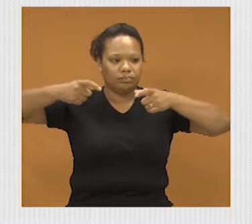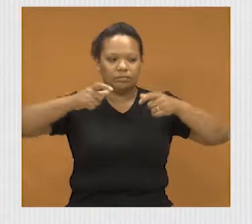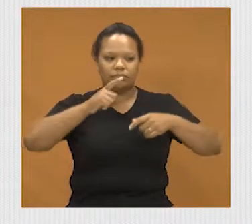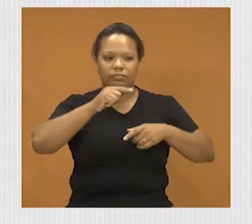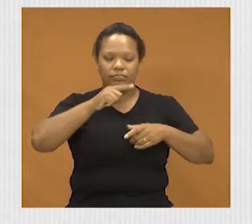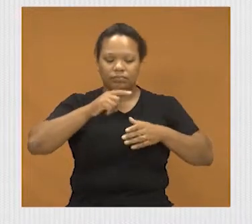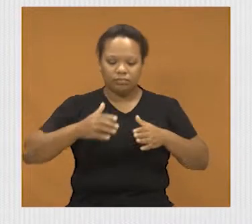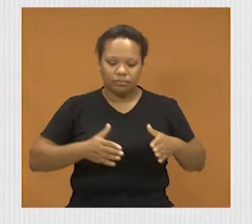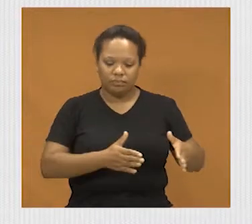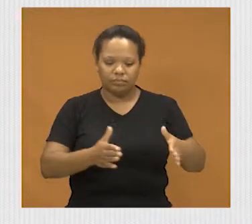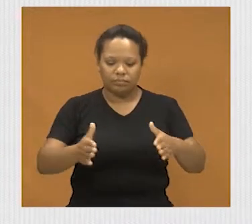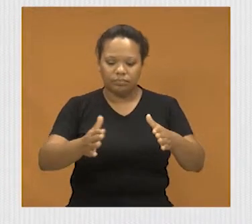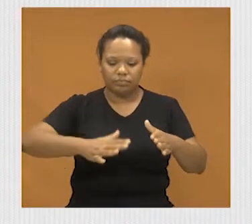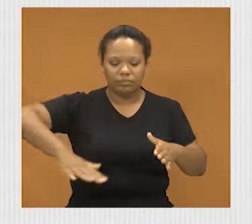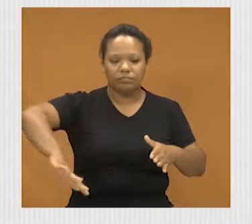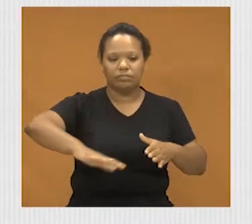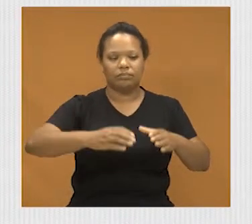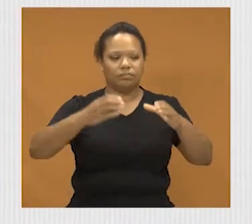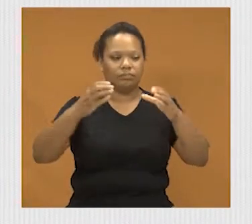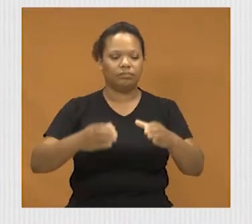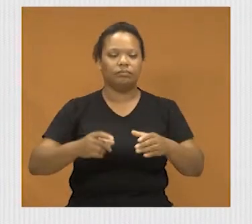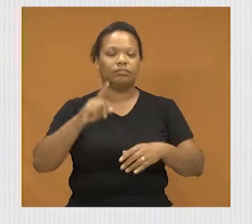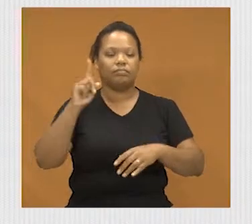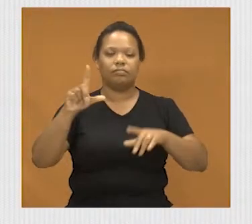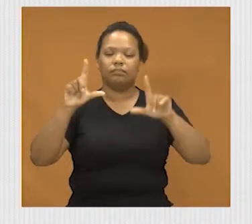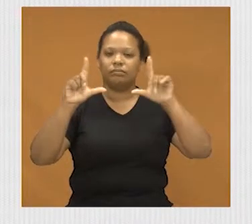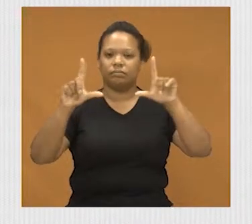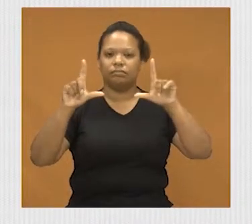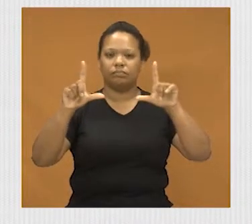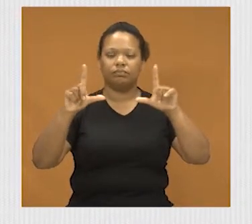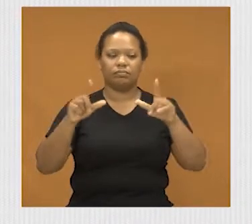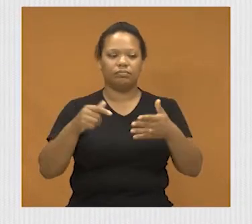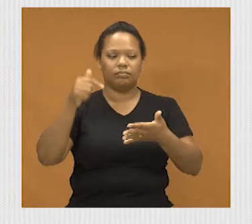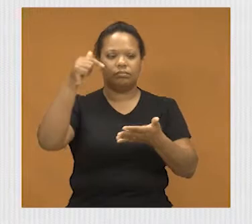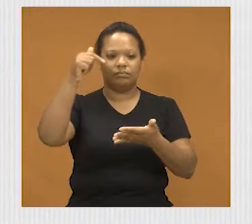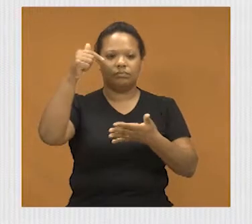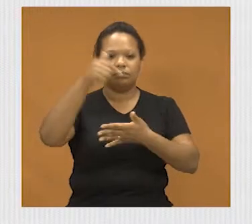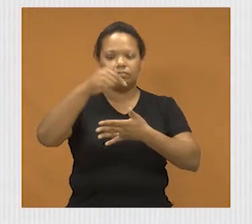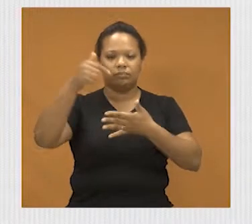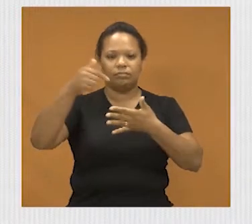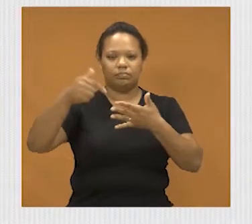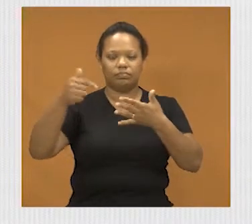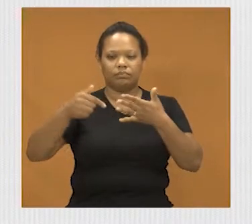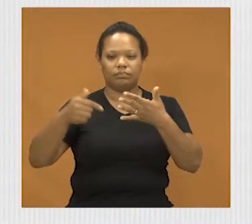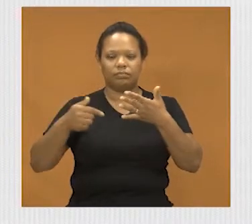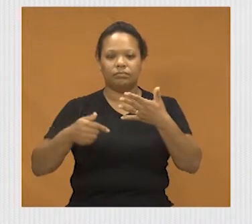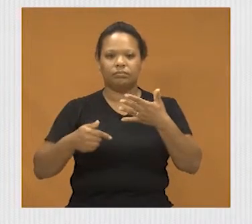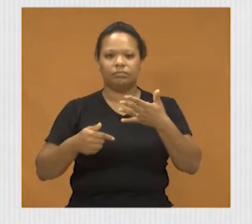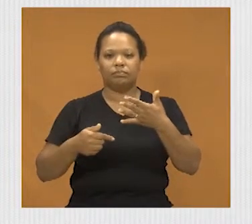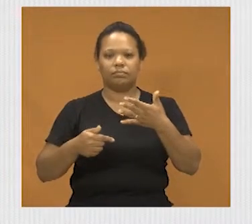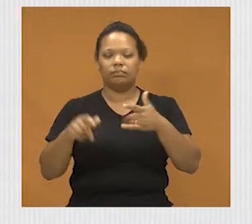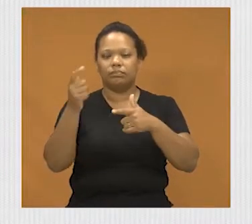como todo o bairro. Nessa imagem, foi pontuado e enumerado cada um dos